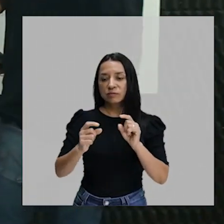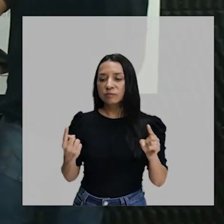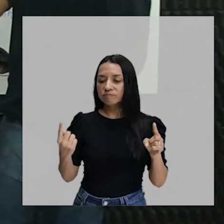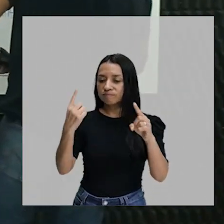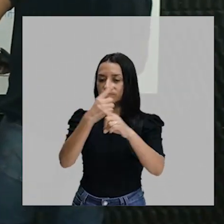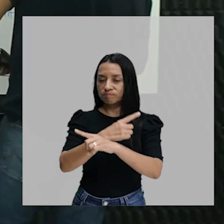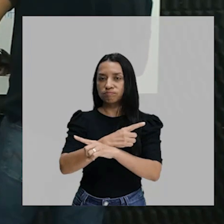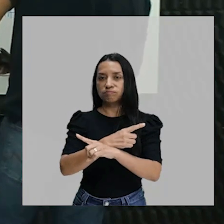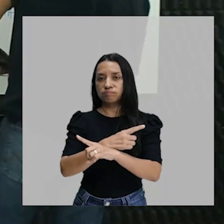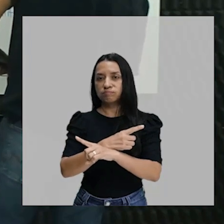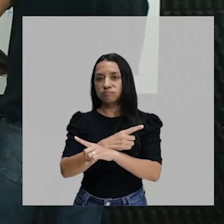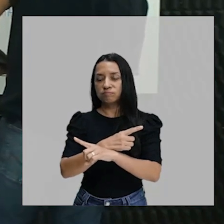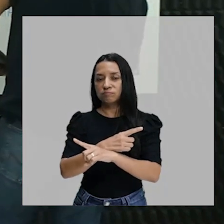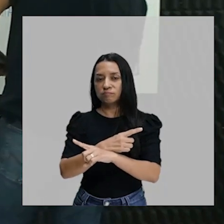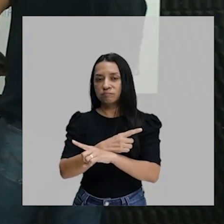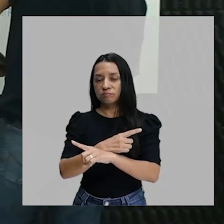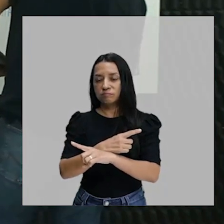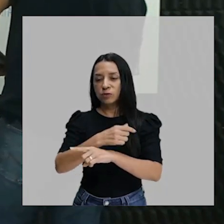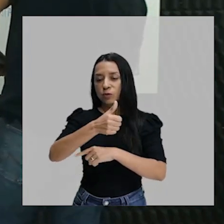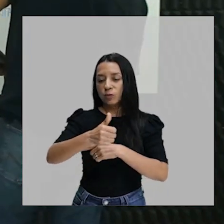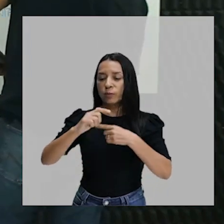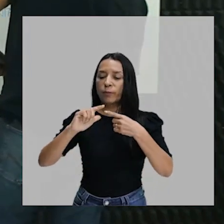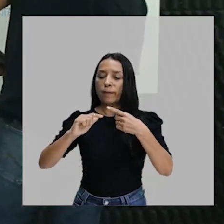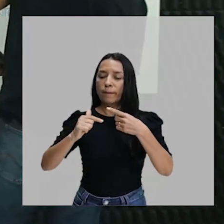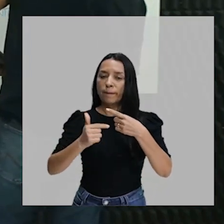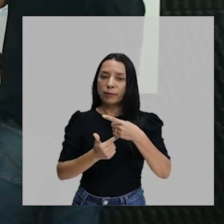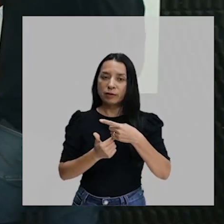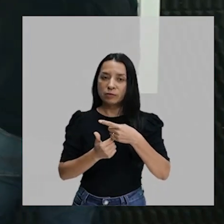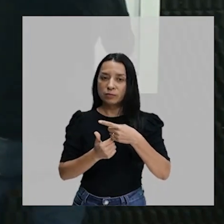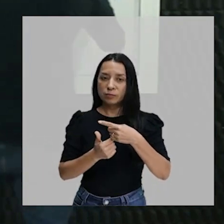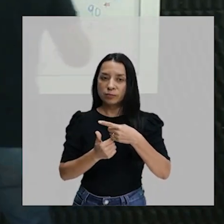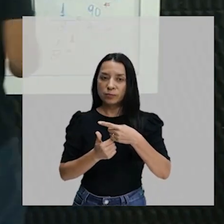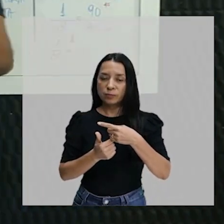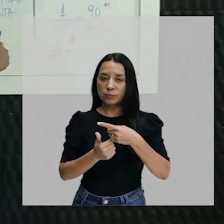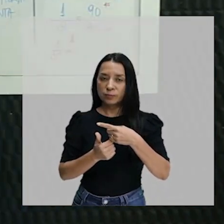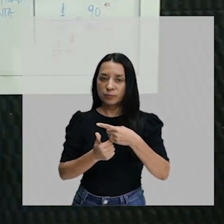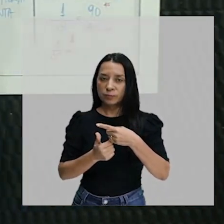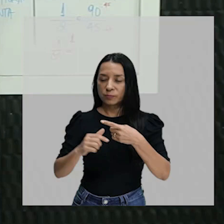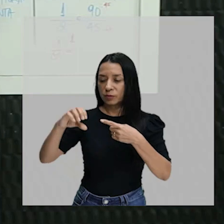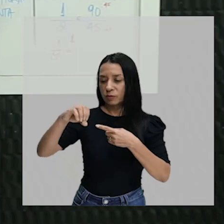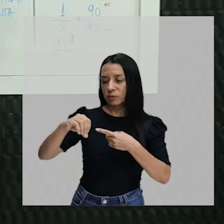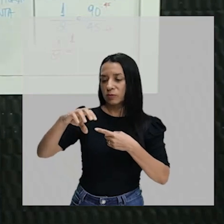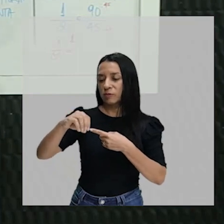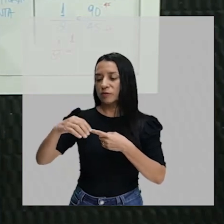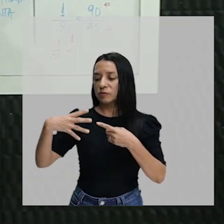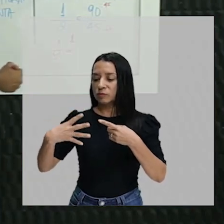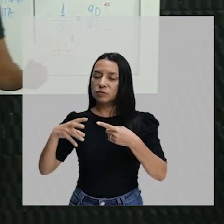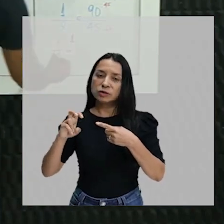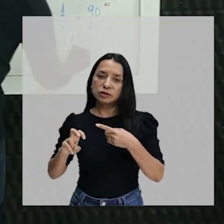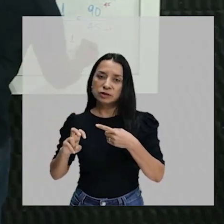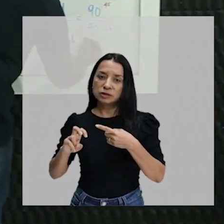inverter então você pode botar um meio ao invés de colocar 90 sobre 45